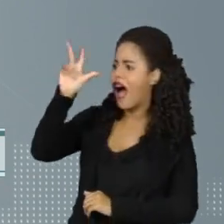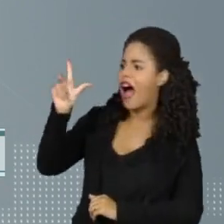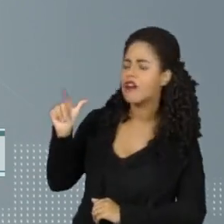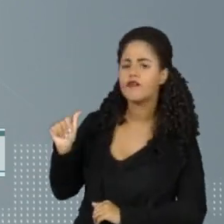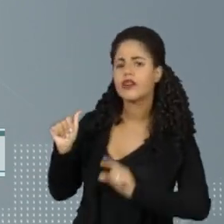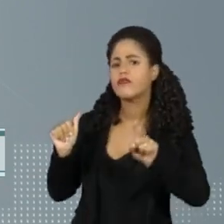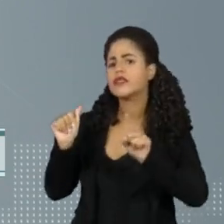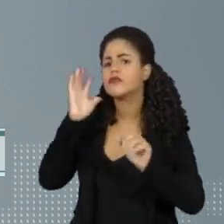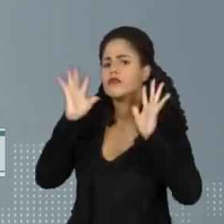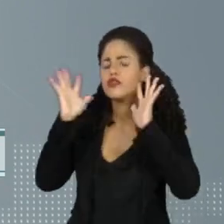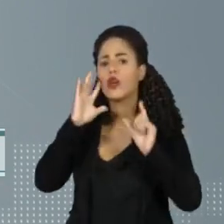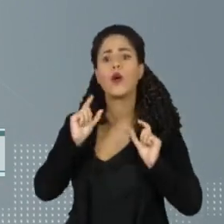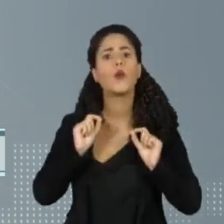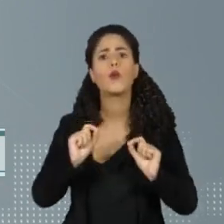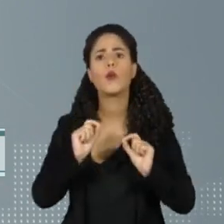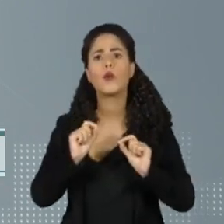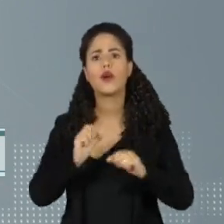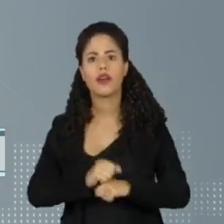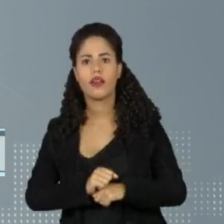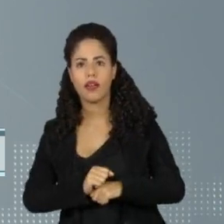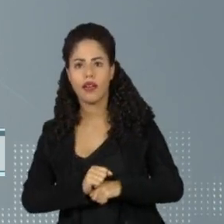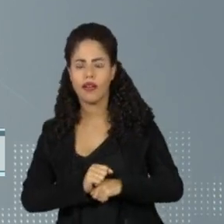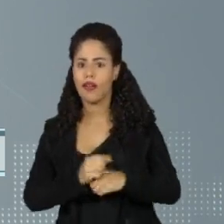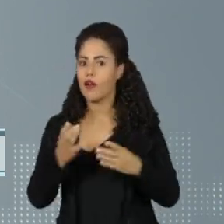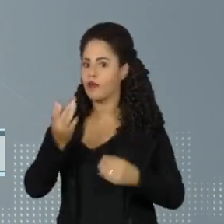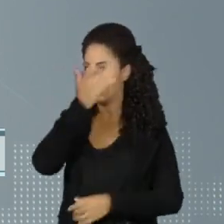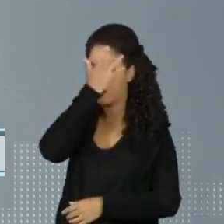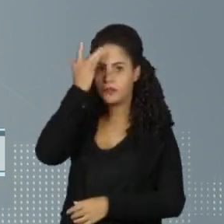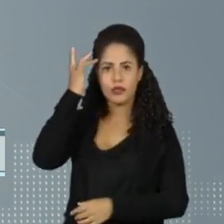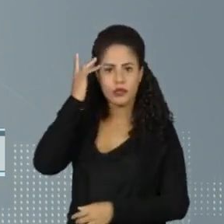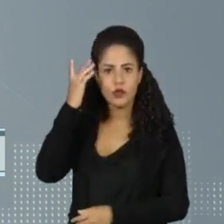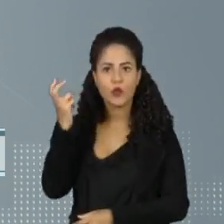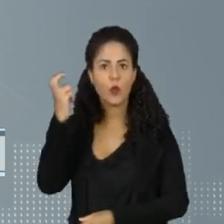que vocês imaginam? Ele sabe muito sobre a